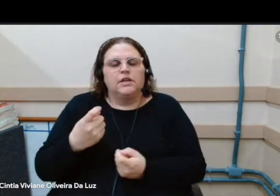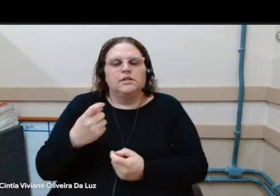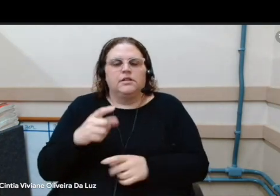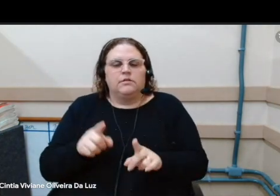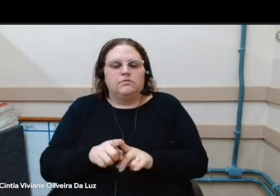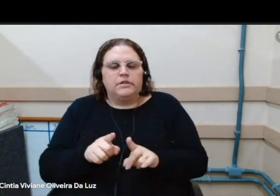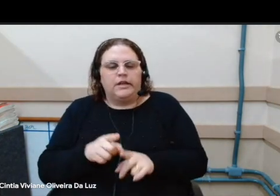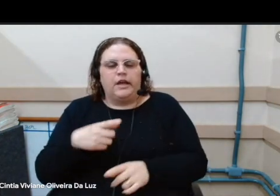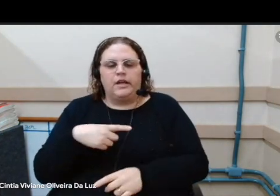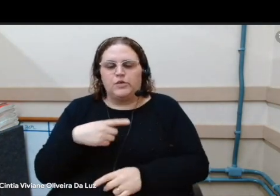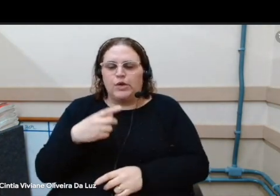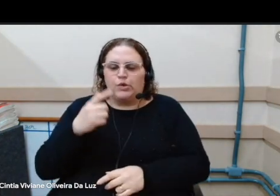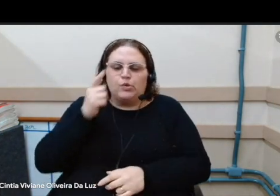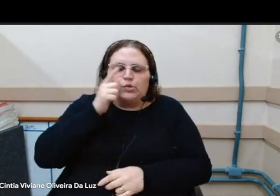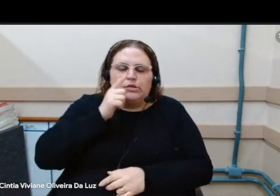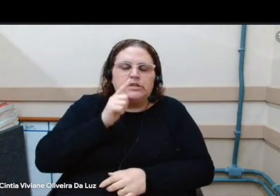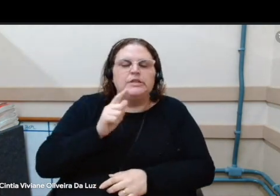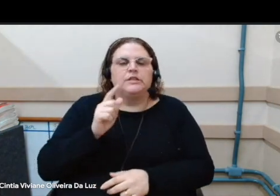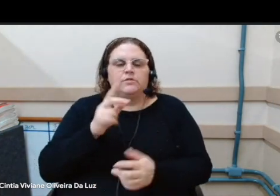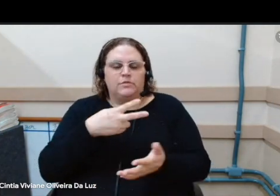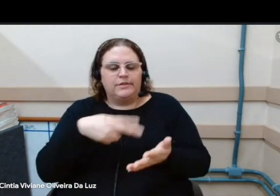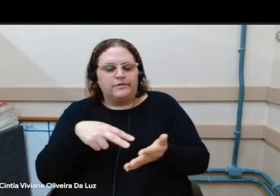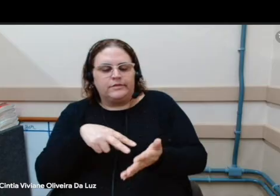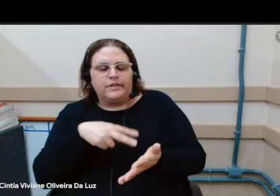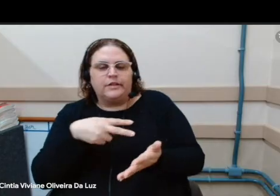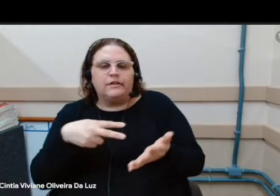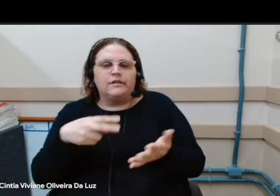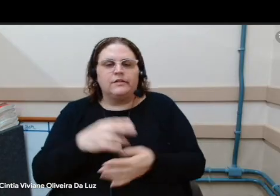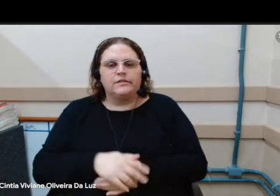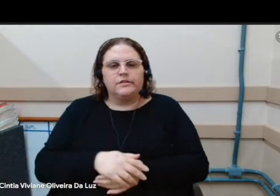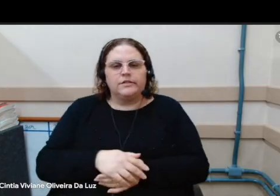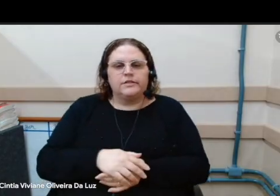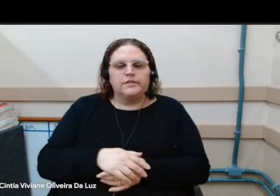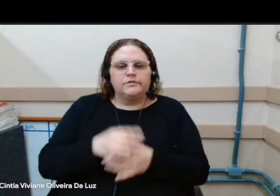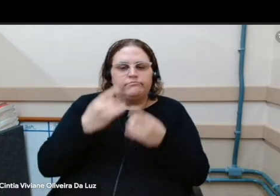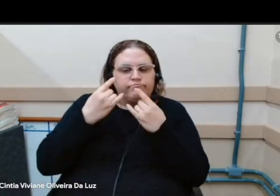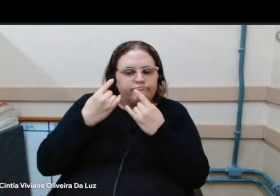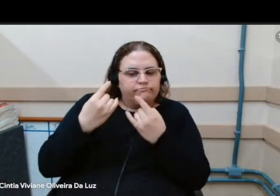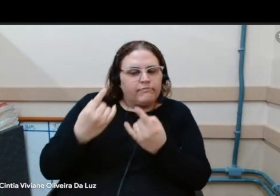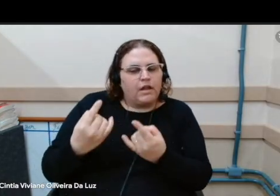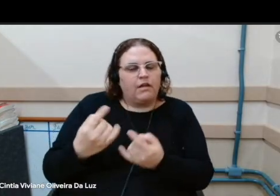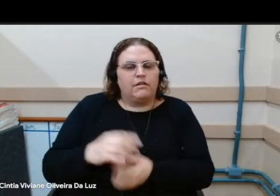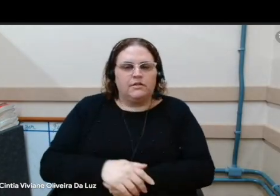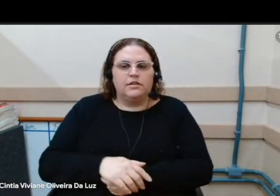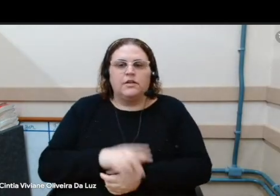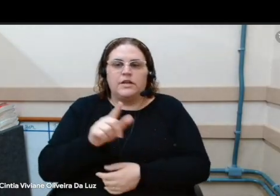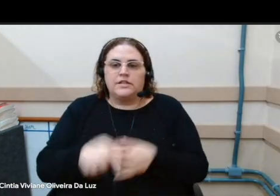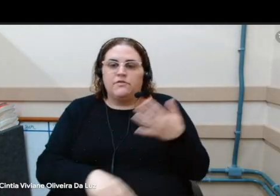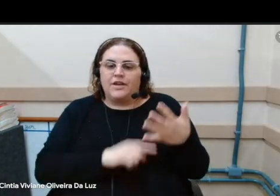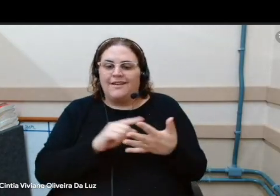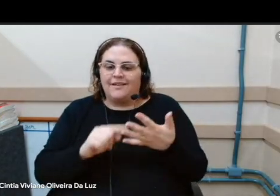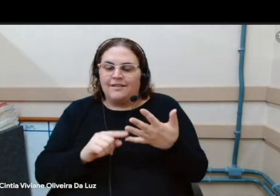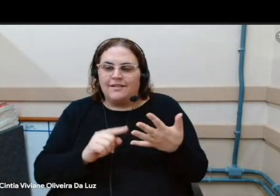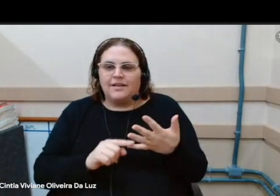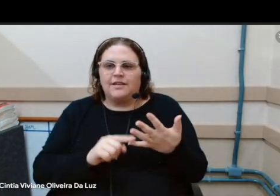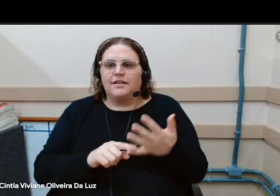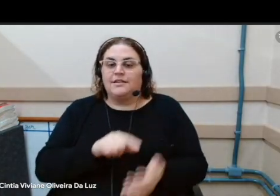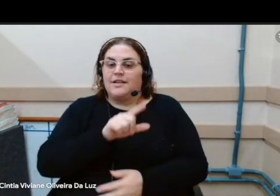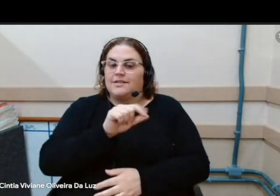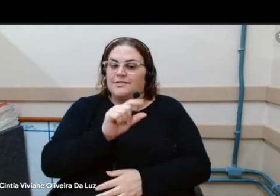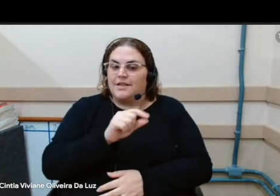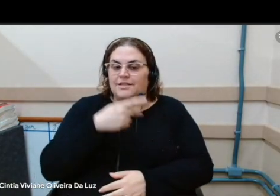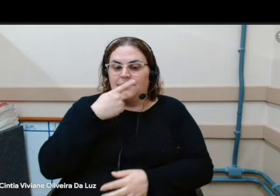Conquista numa dança da corte ã Então essa foi a quinta lição das 10 que eu destaquei a